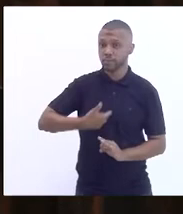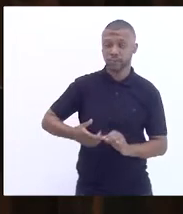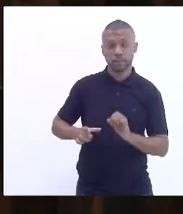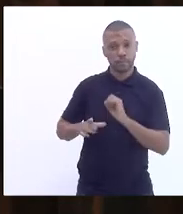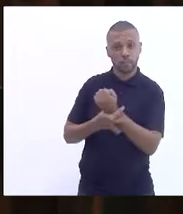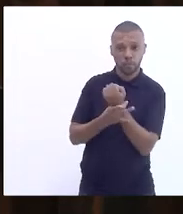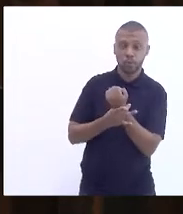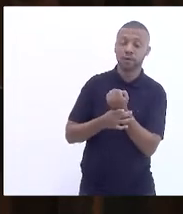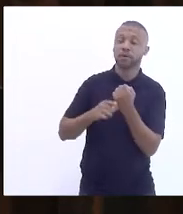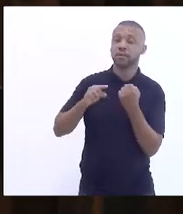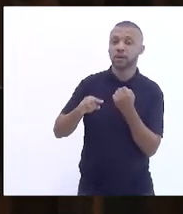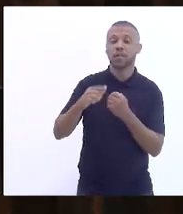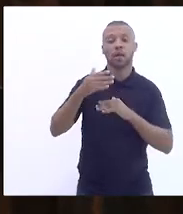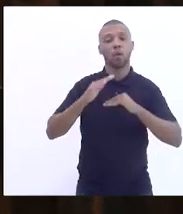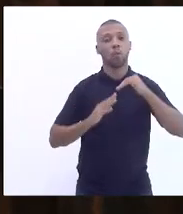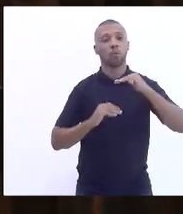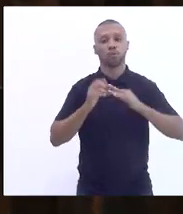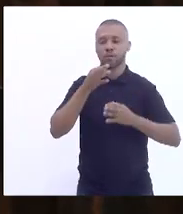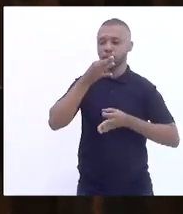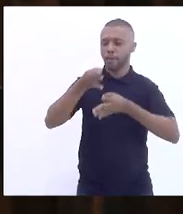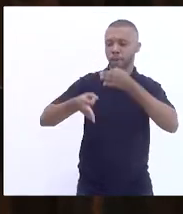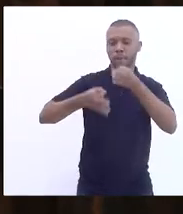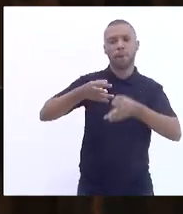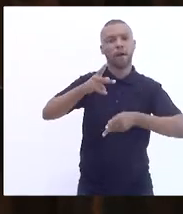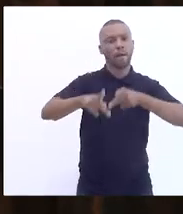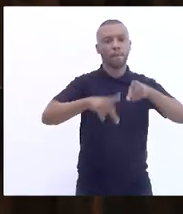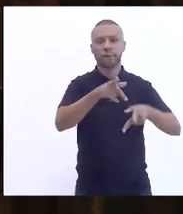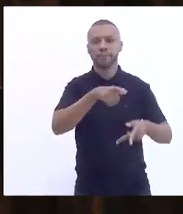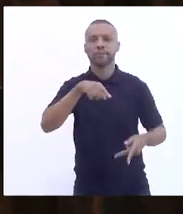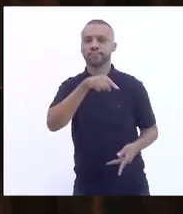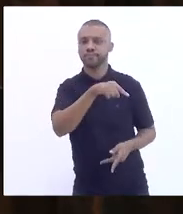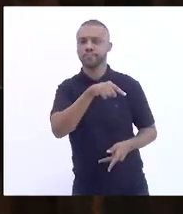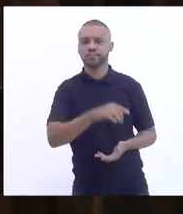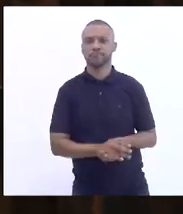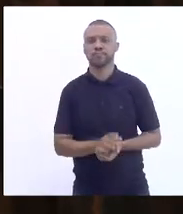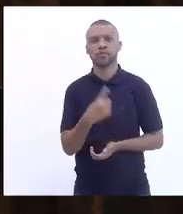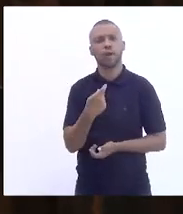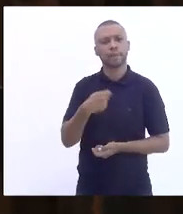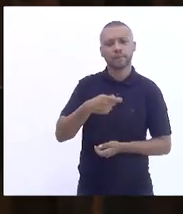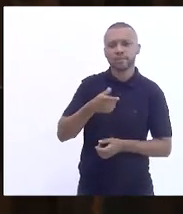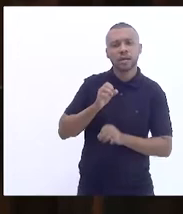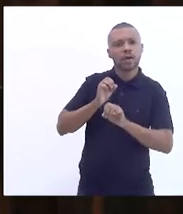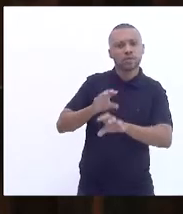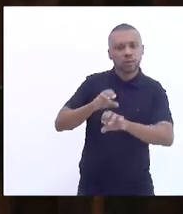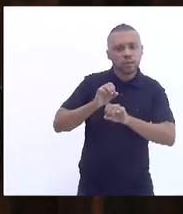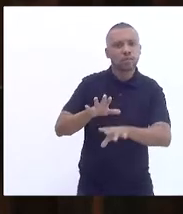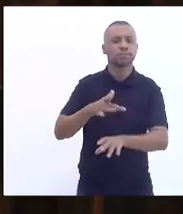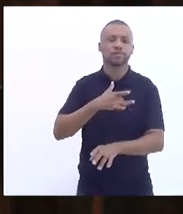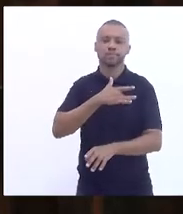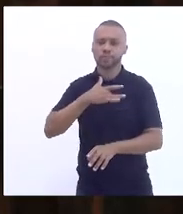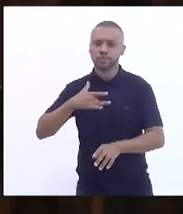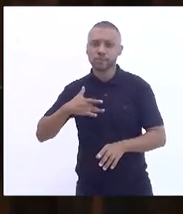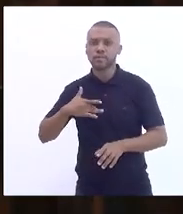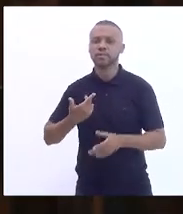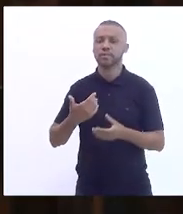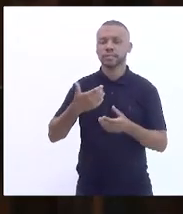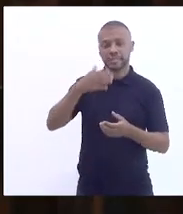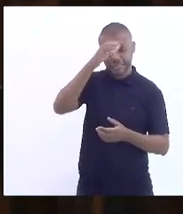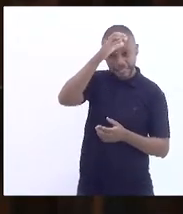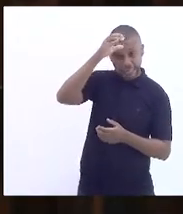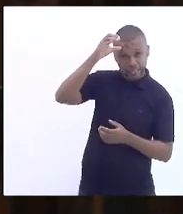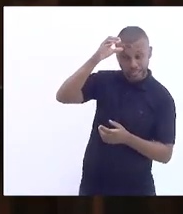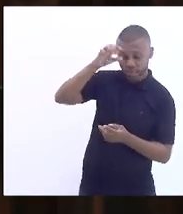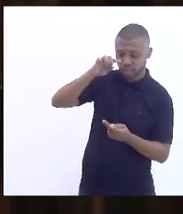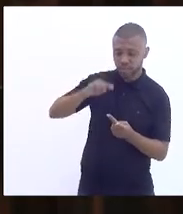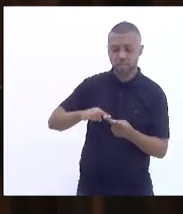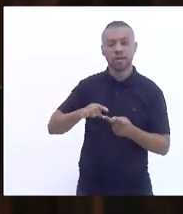construído pela população a gente precisa de Educação de saúde de cidadania de saneamento